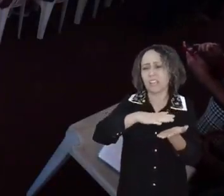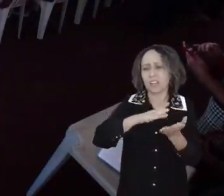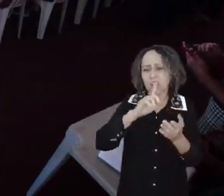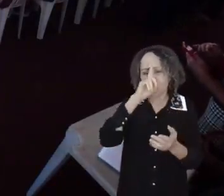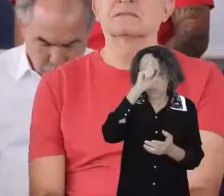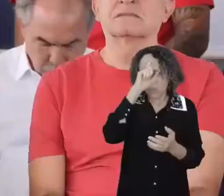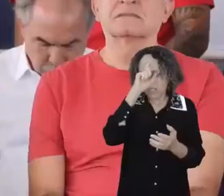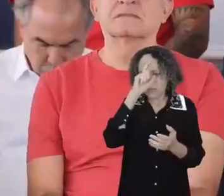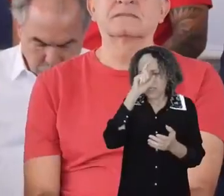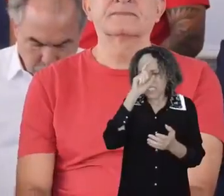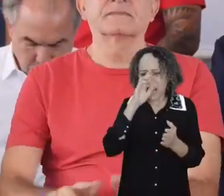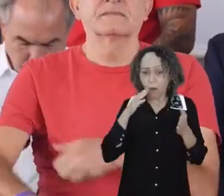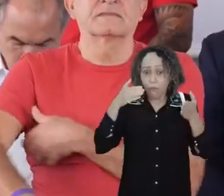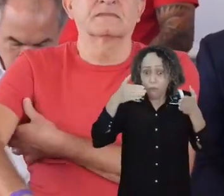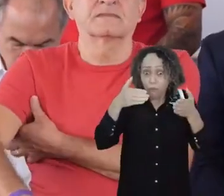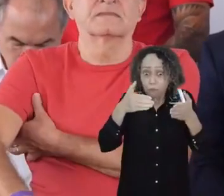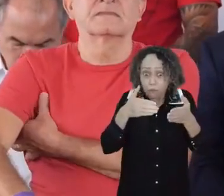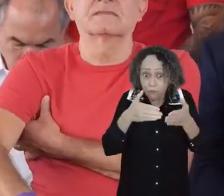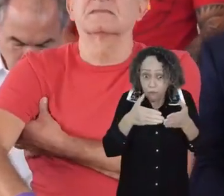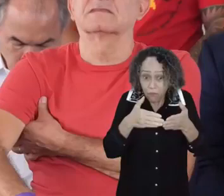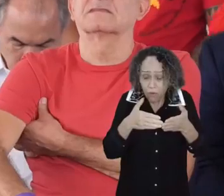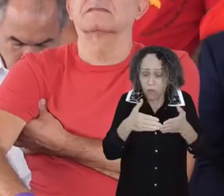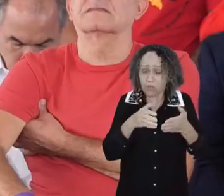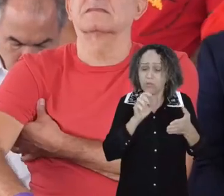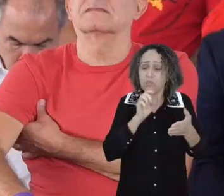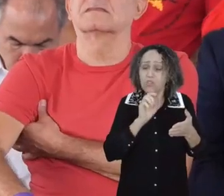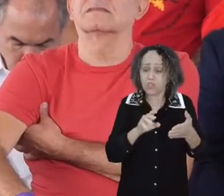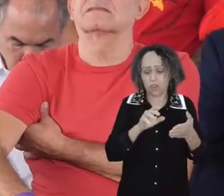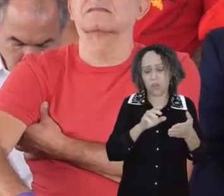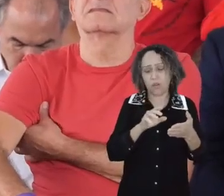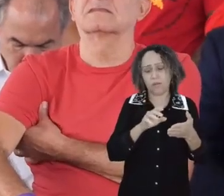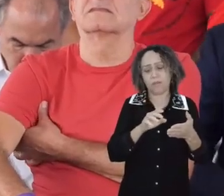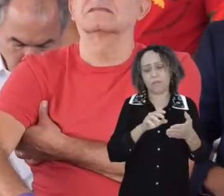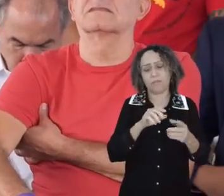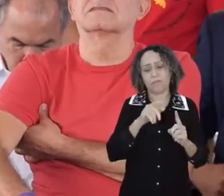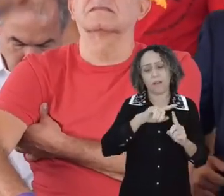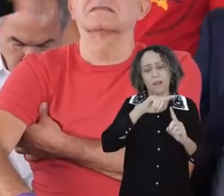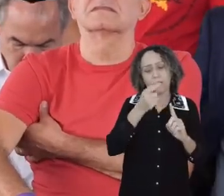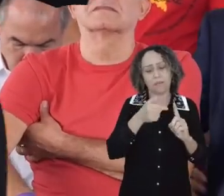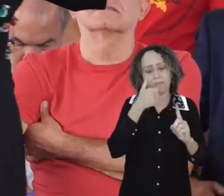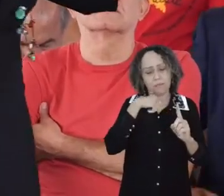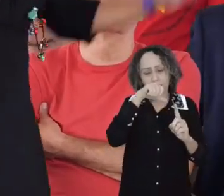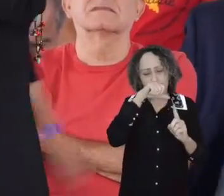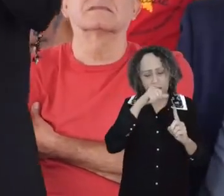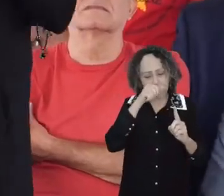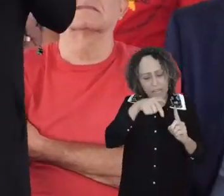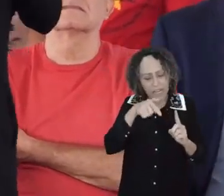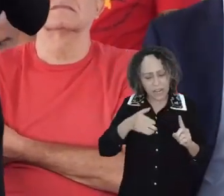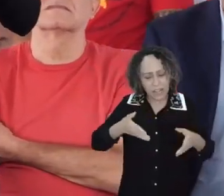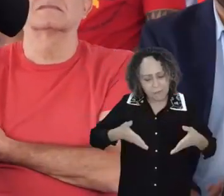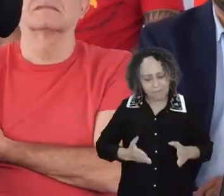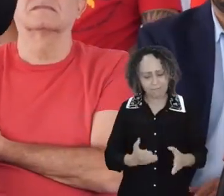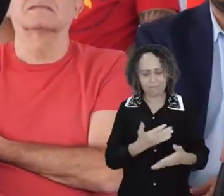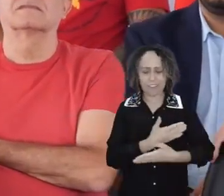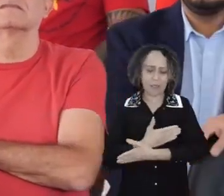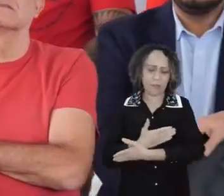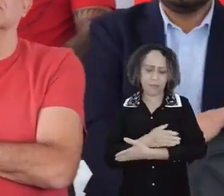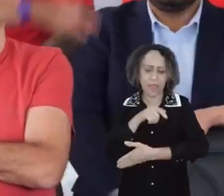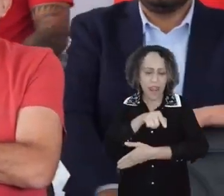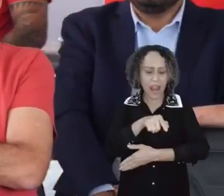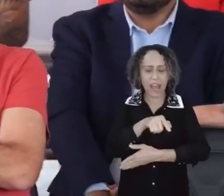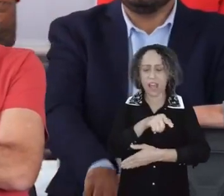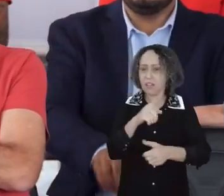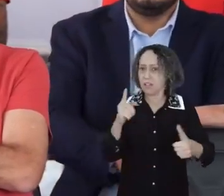De primeiro mundo. Como nós também trouxemos para cá, e naquela época, tanto o Reginaldo como o